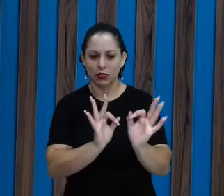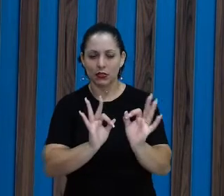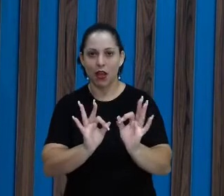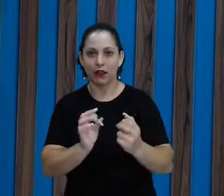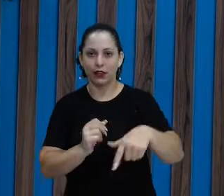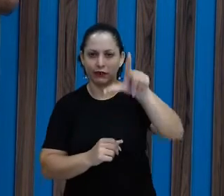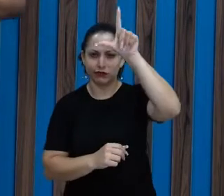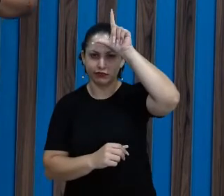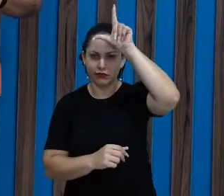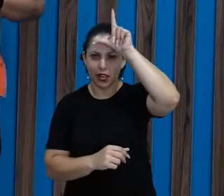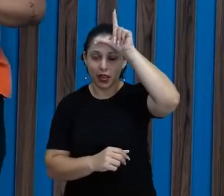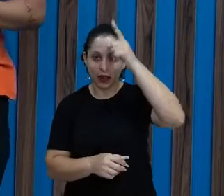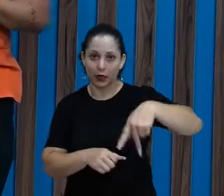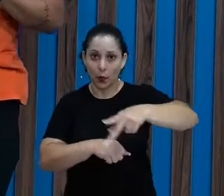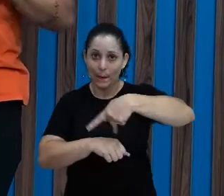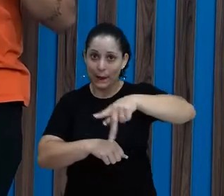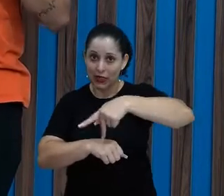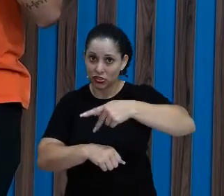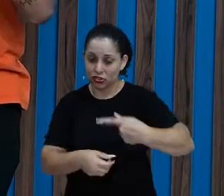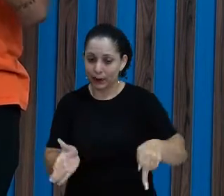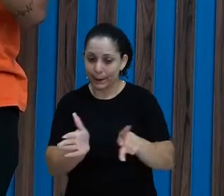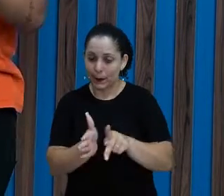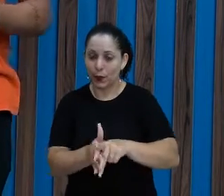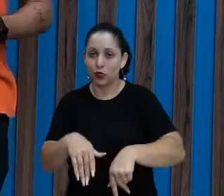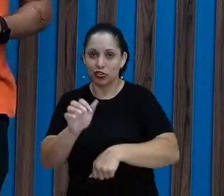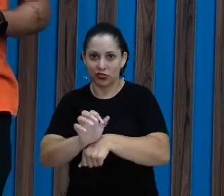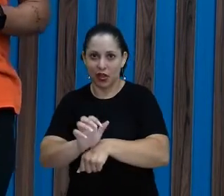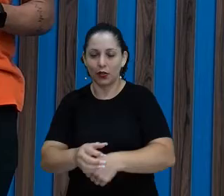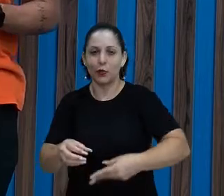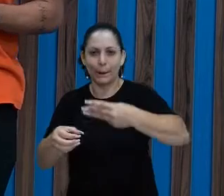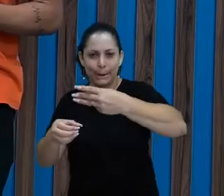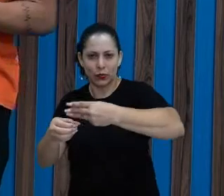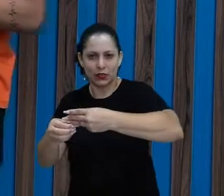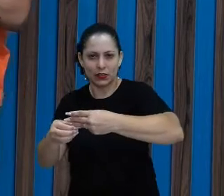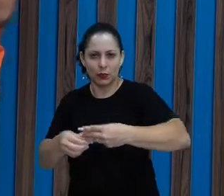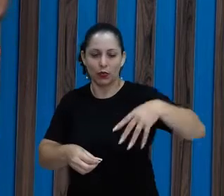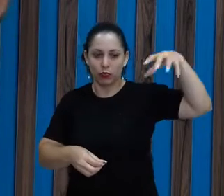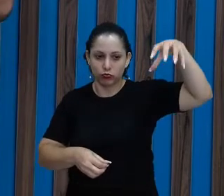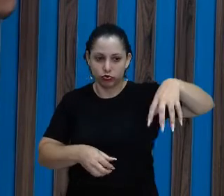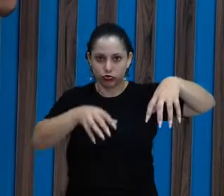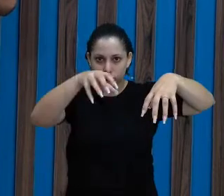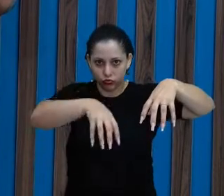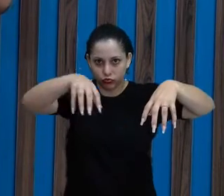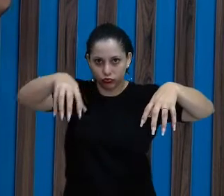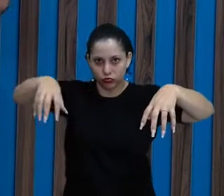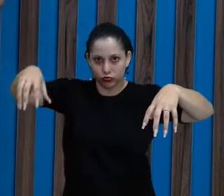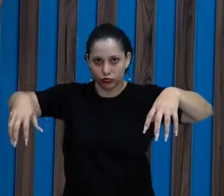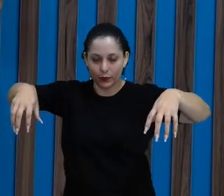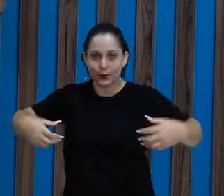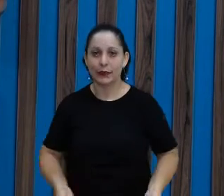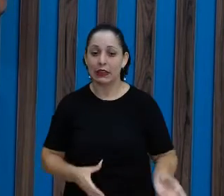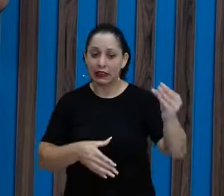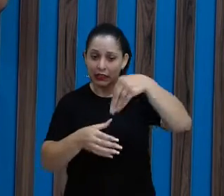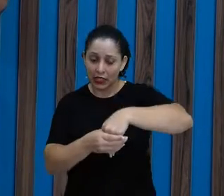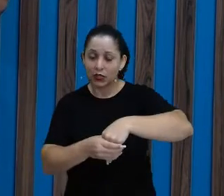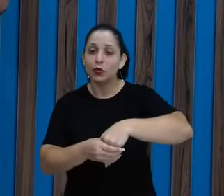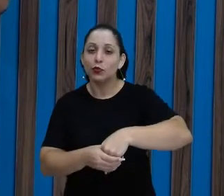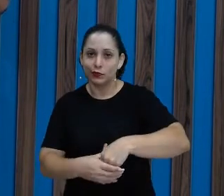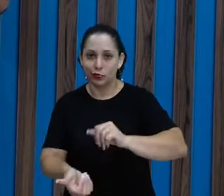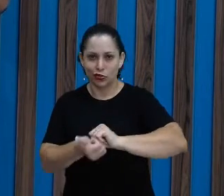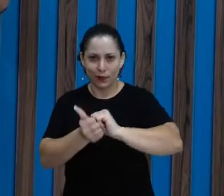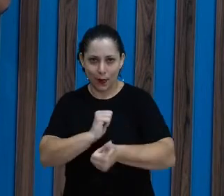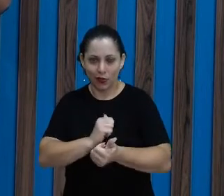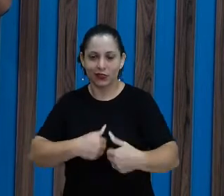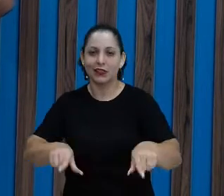ali do nosso país, temos do Estado, temos de cada município. Então, no esporte a gente também tem, para que ele